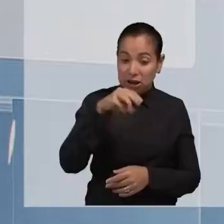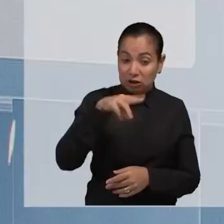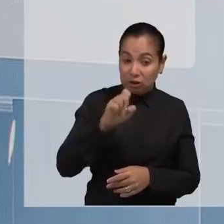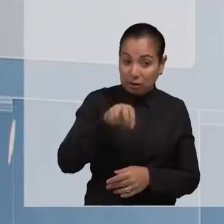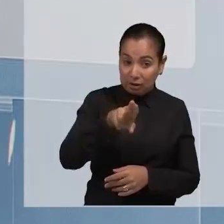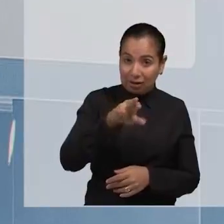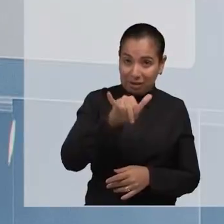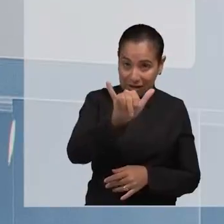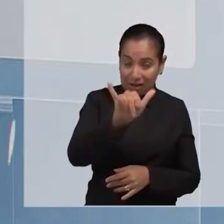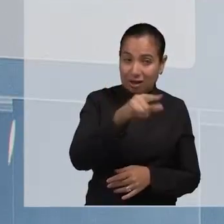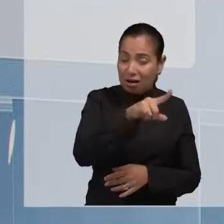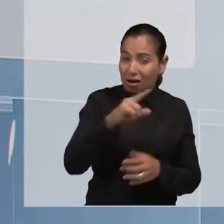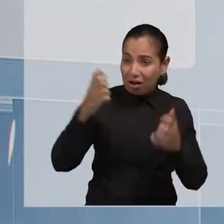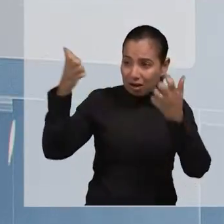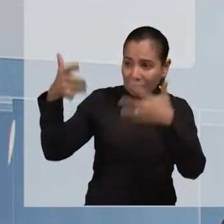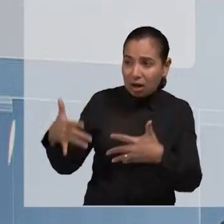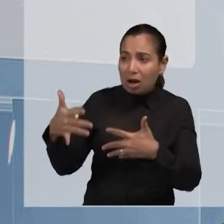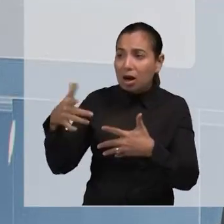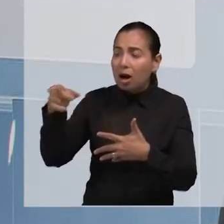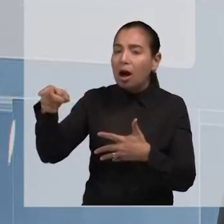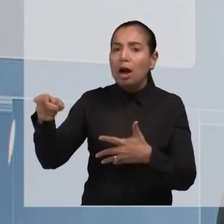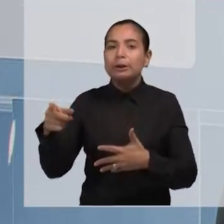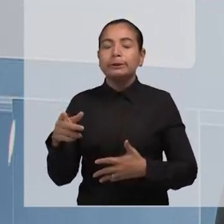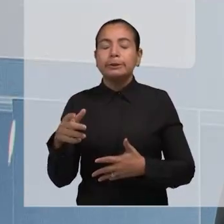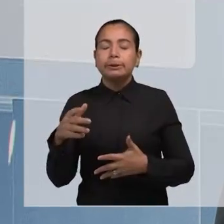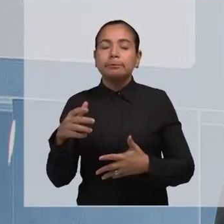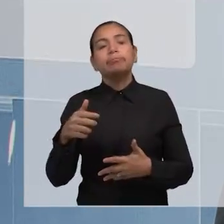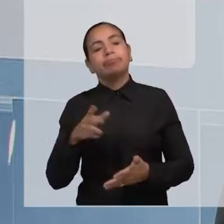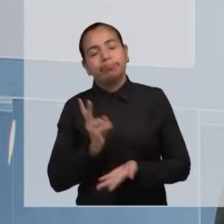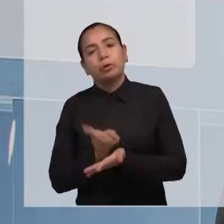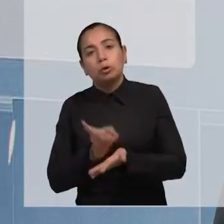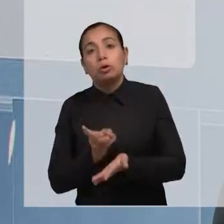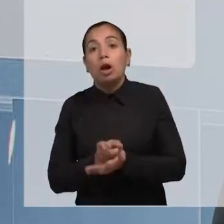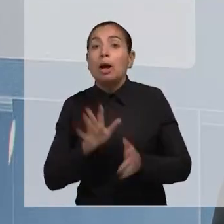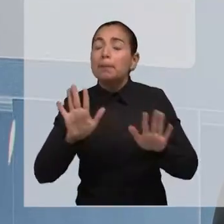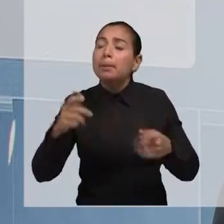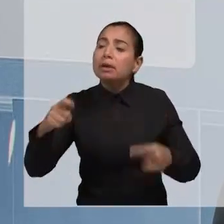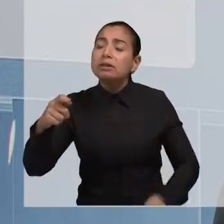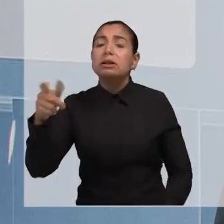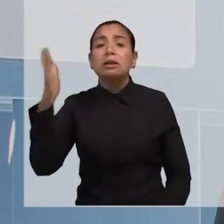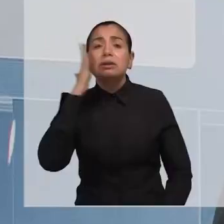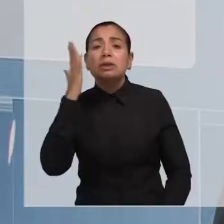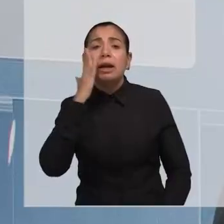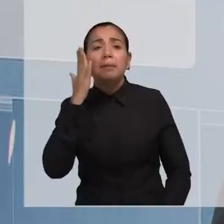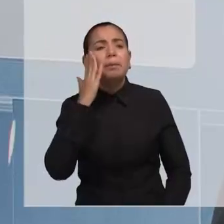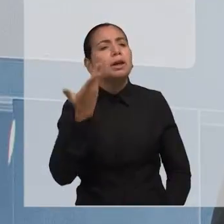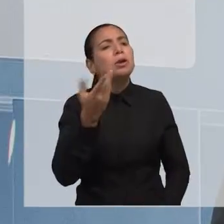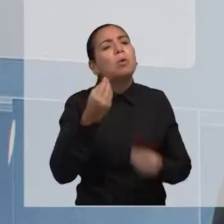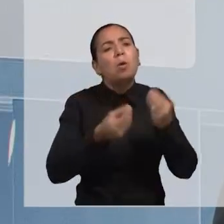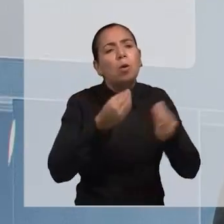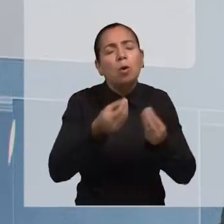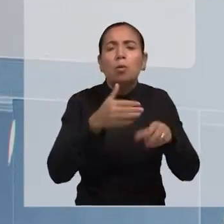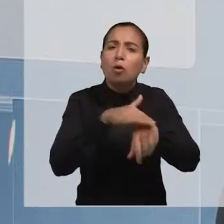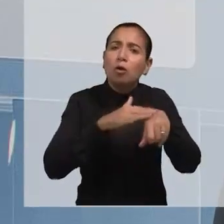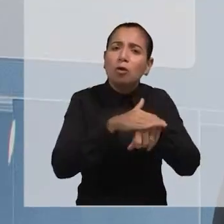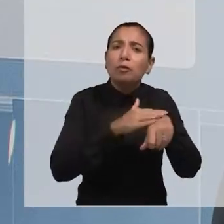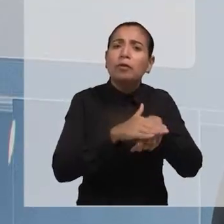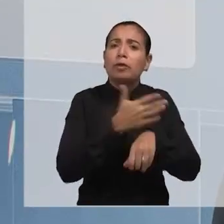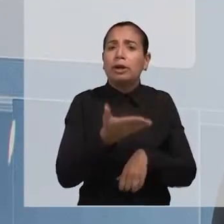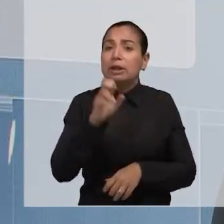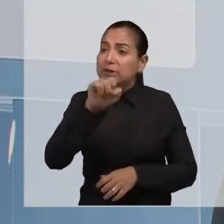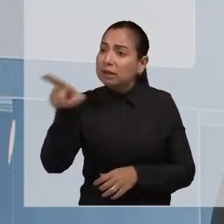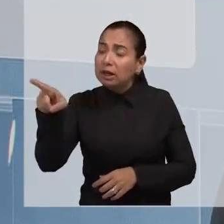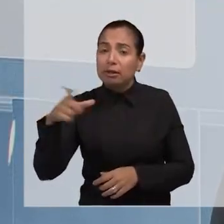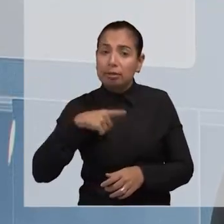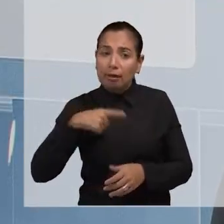seu irmão. Se o senhor ouviu o seu irmão, um grande articulador, um grande político, Cid Gomes, o senhor não vai mais passar